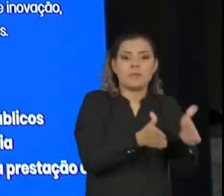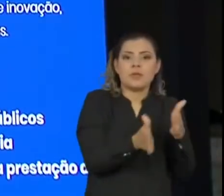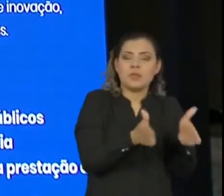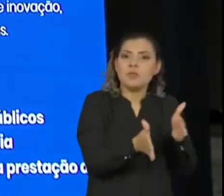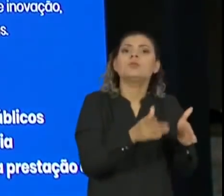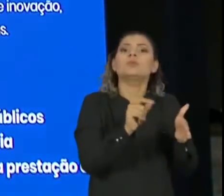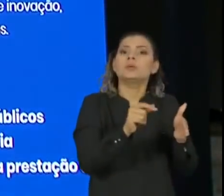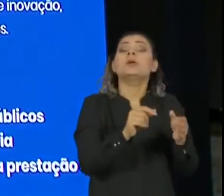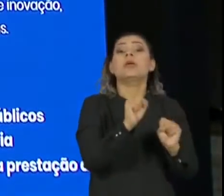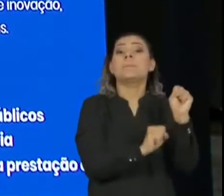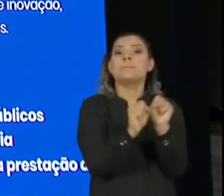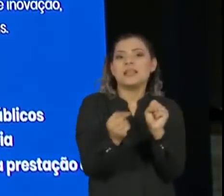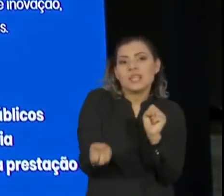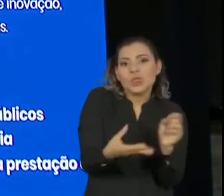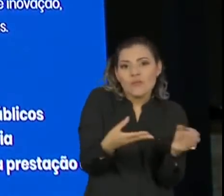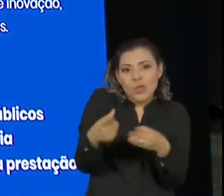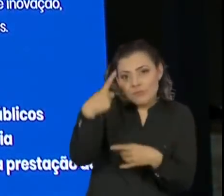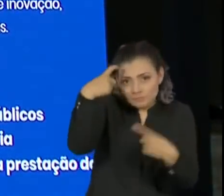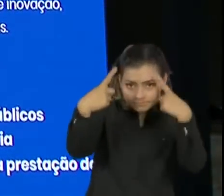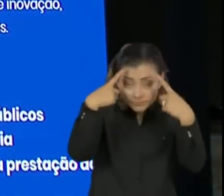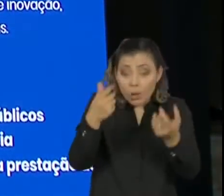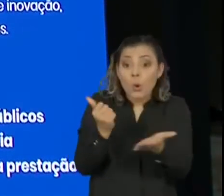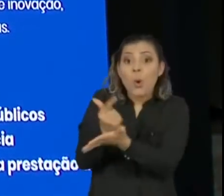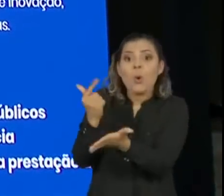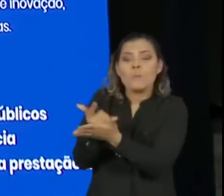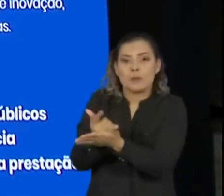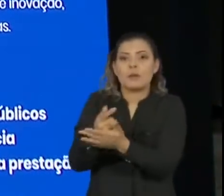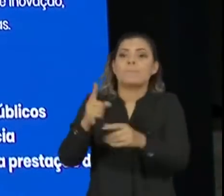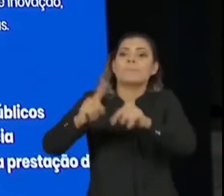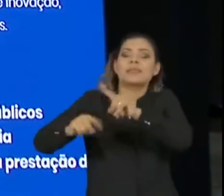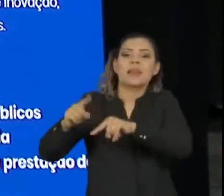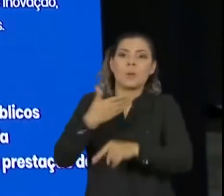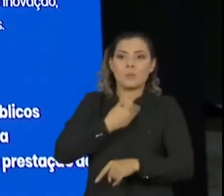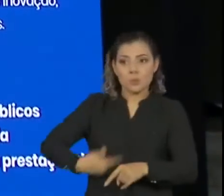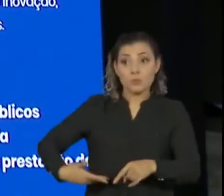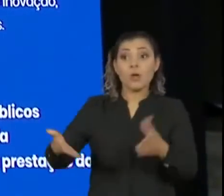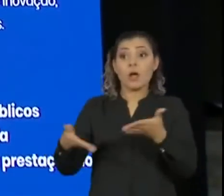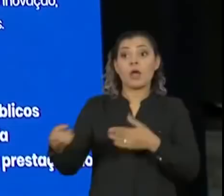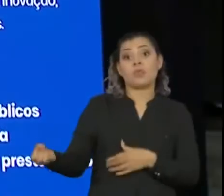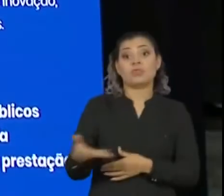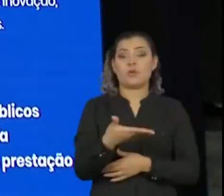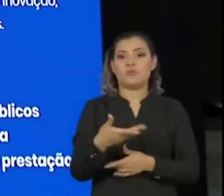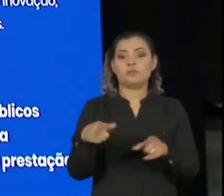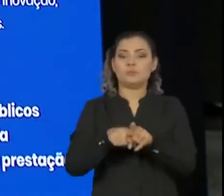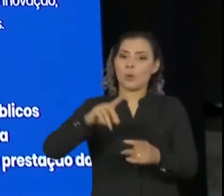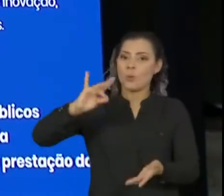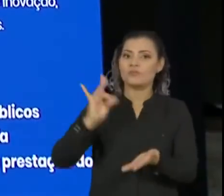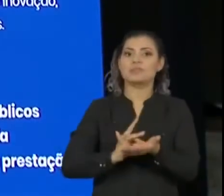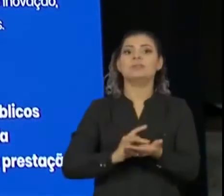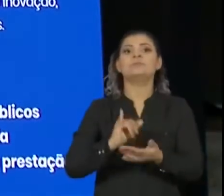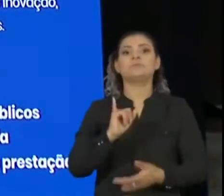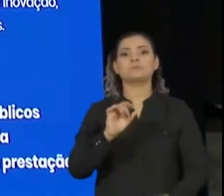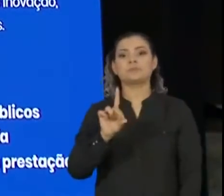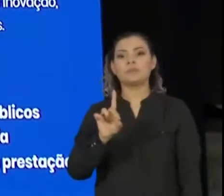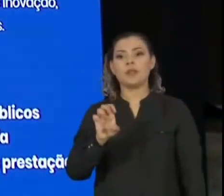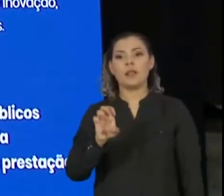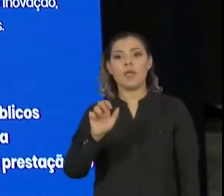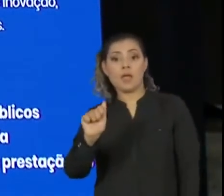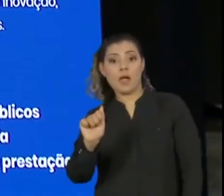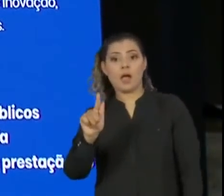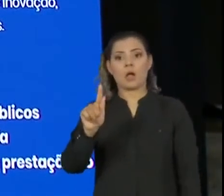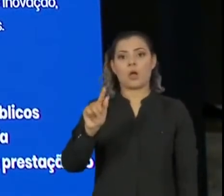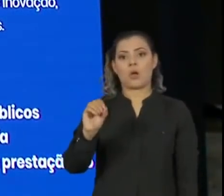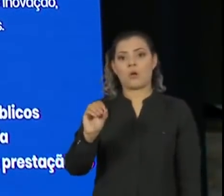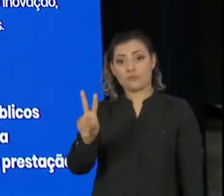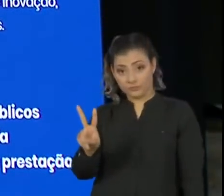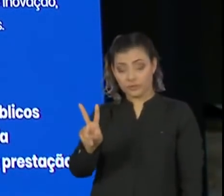às startups para a parte de compras públicas. Então, ele está sendo relançado agora oficialmente o IdeaGov, mas é uma